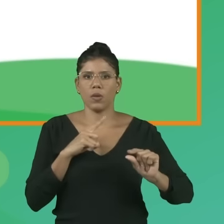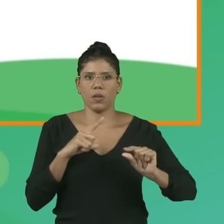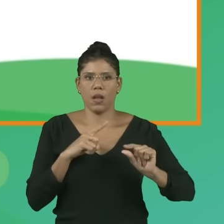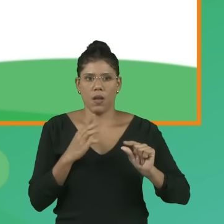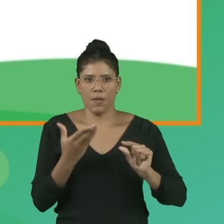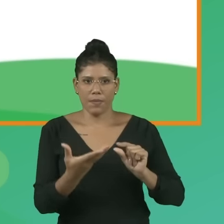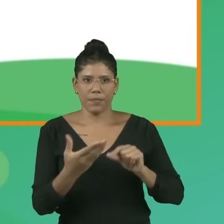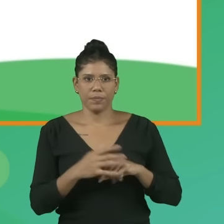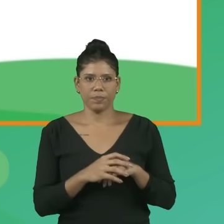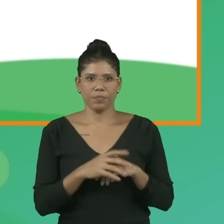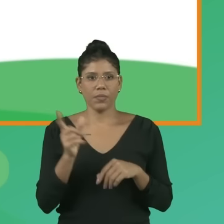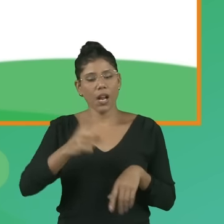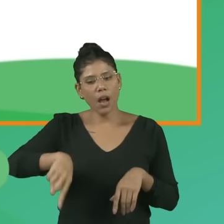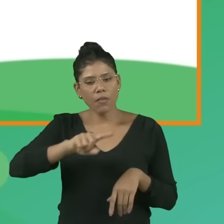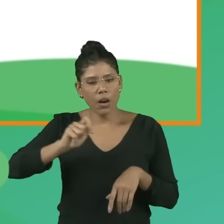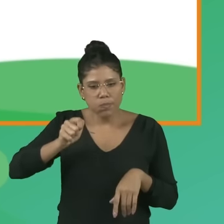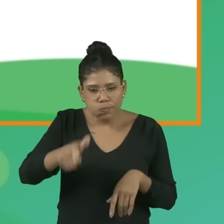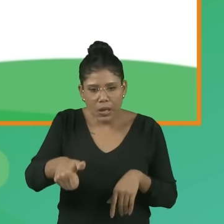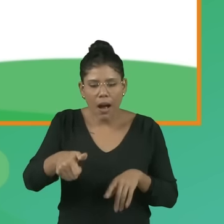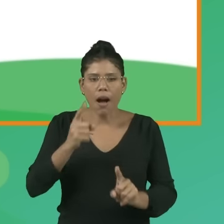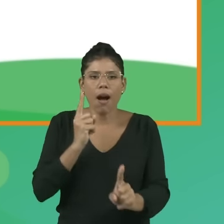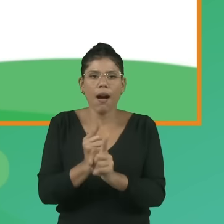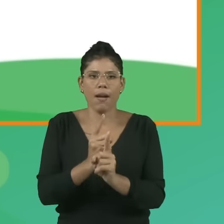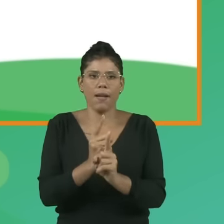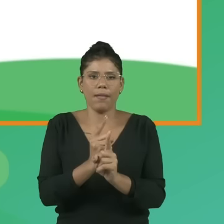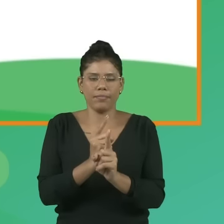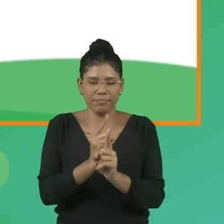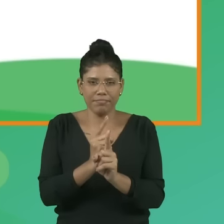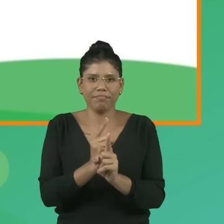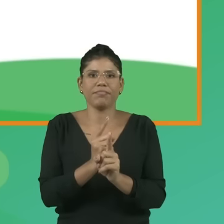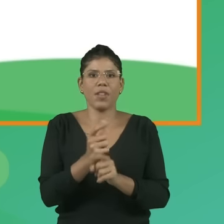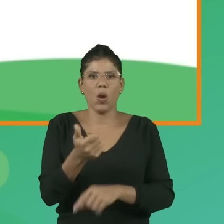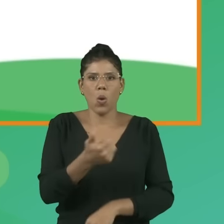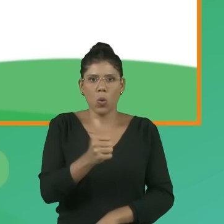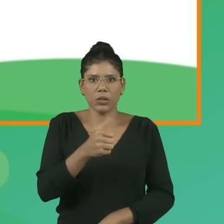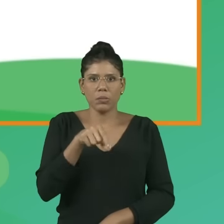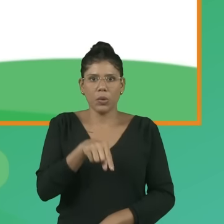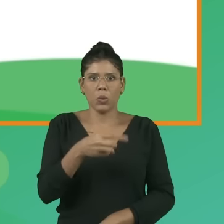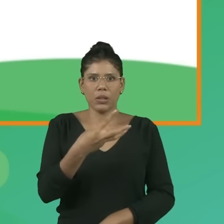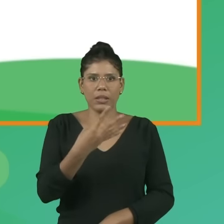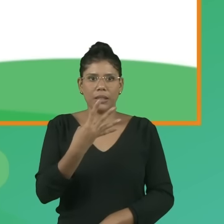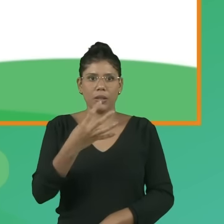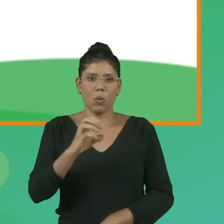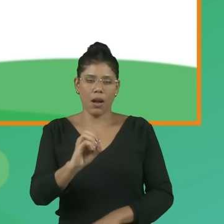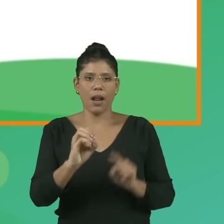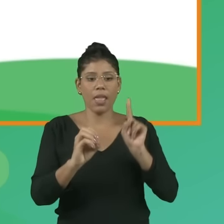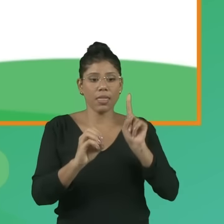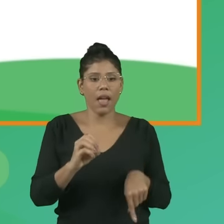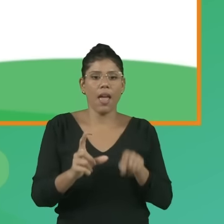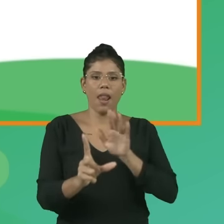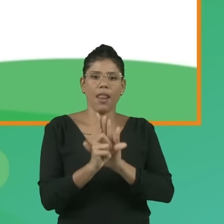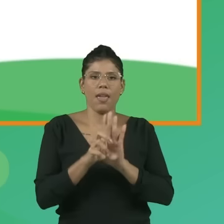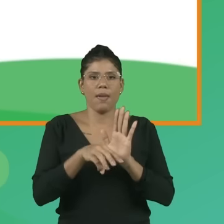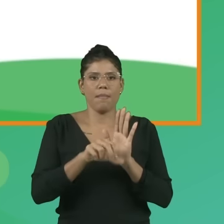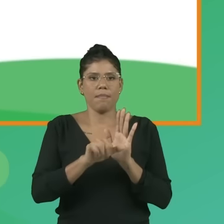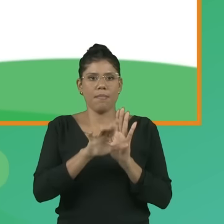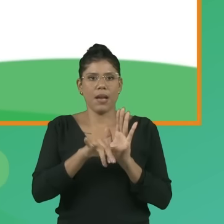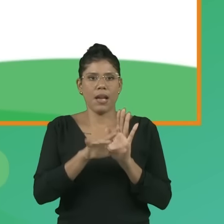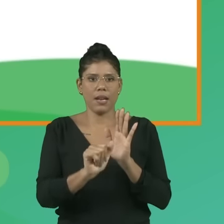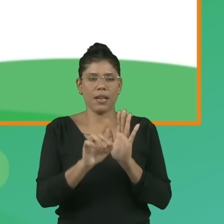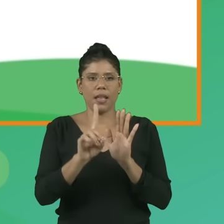Então, aí já dá para você, se você estava na dúvida, você tem a certeza aqui. Então, tudo que está aqui na questão é